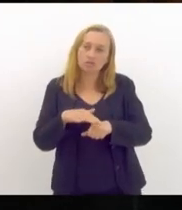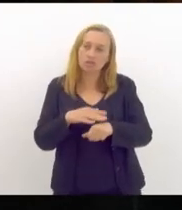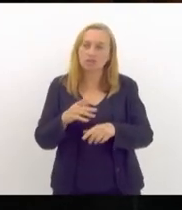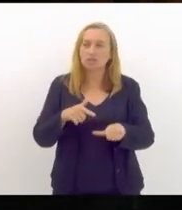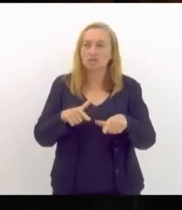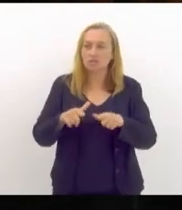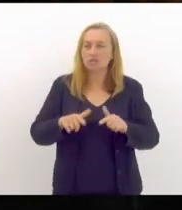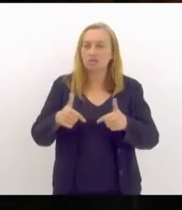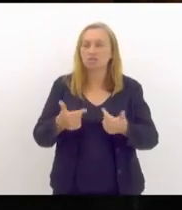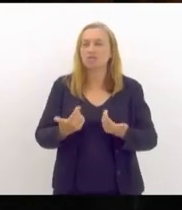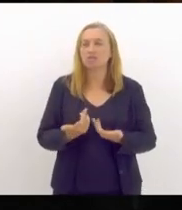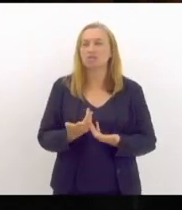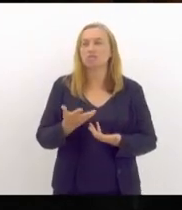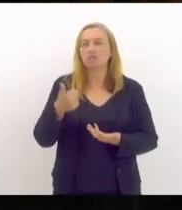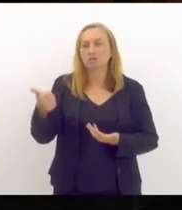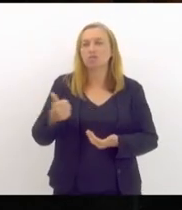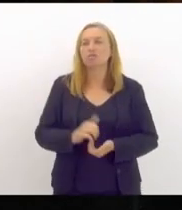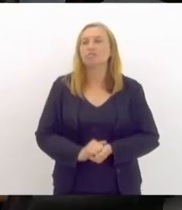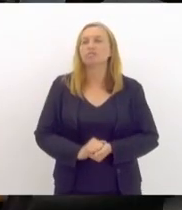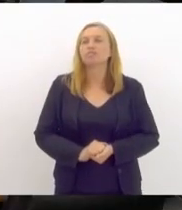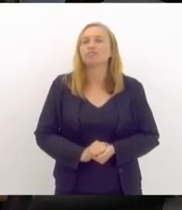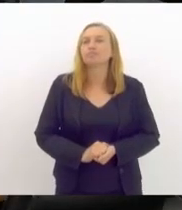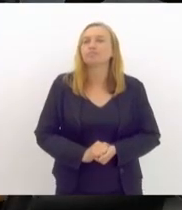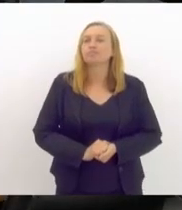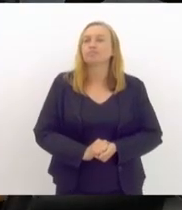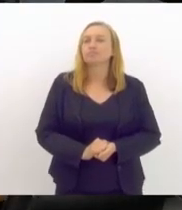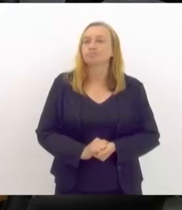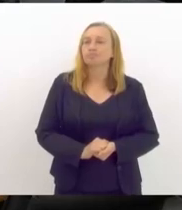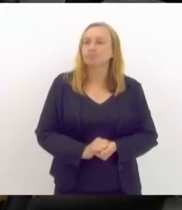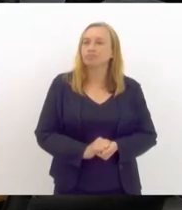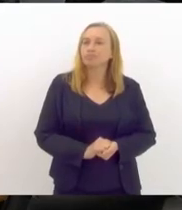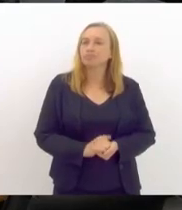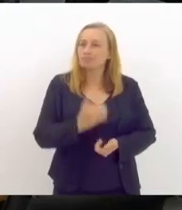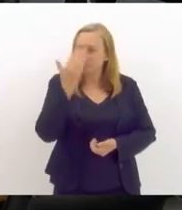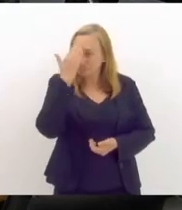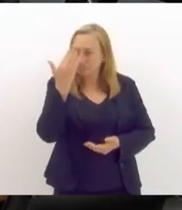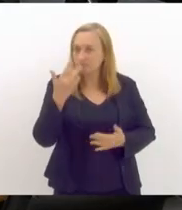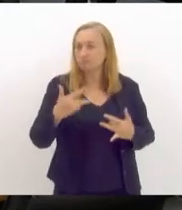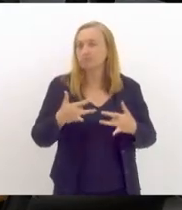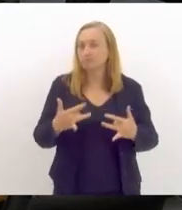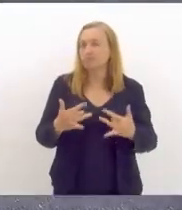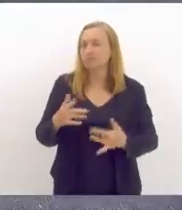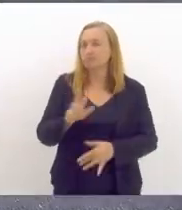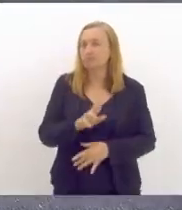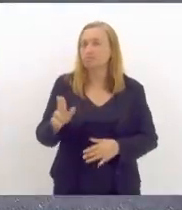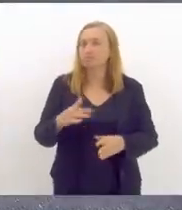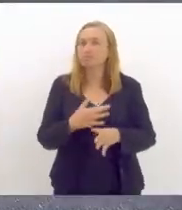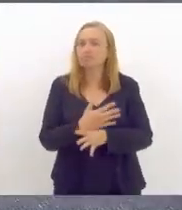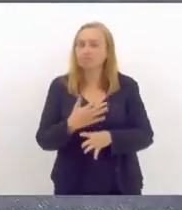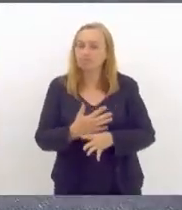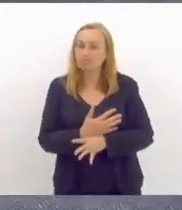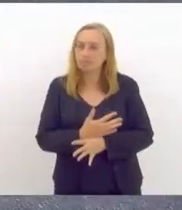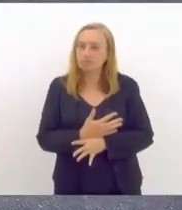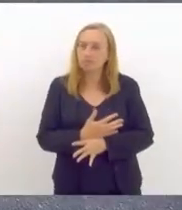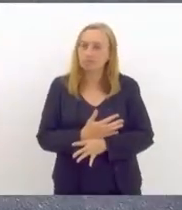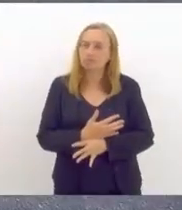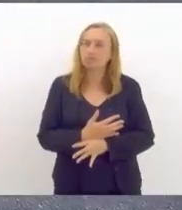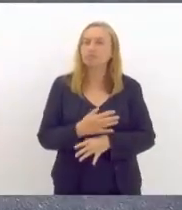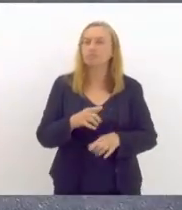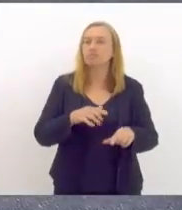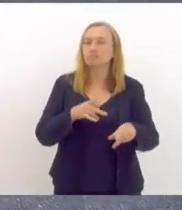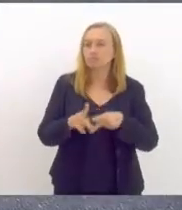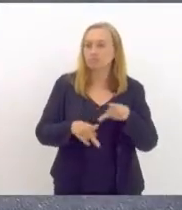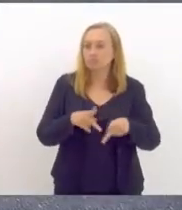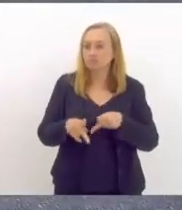melhor e claro agradecer a solidariedade em nome da cidade em nome da população